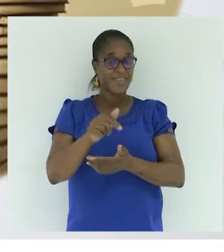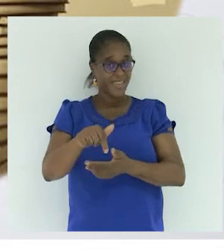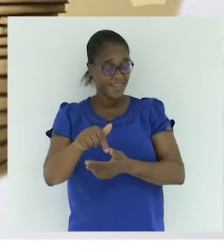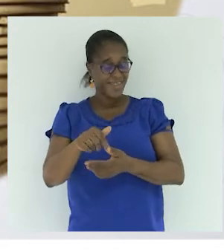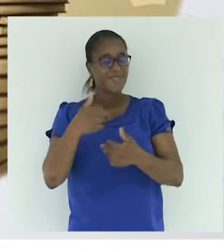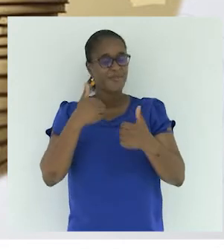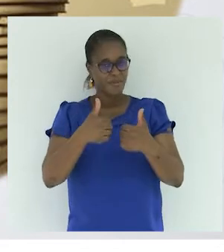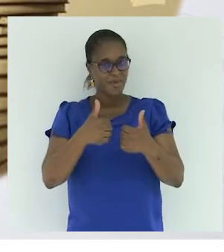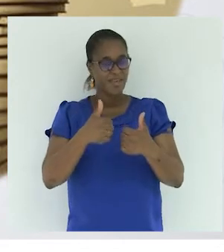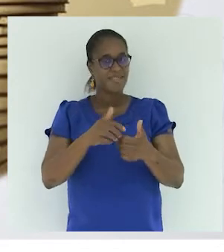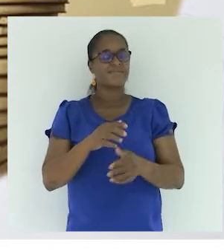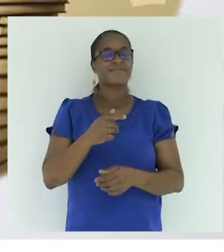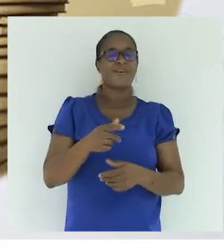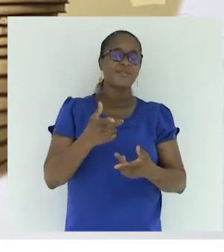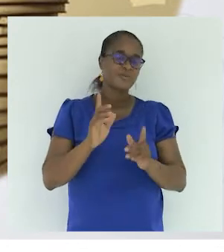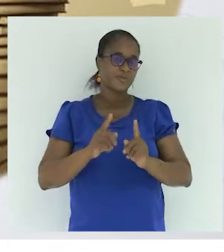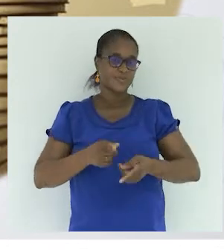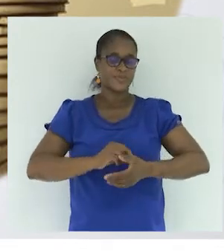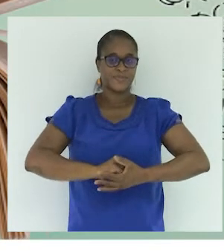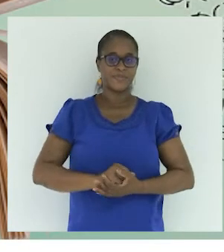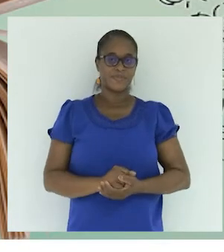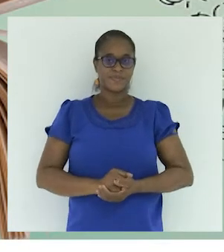tudo bem? Então vamos lá.